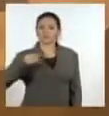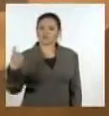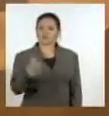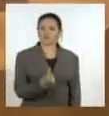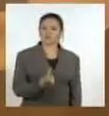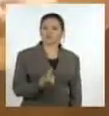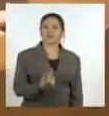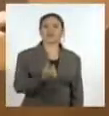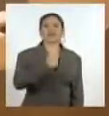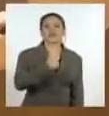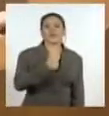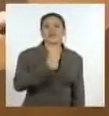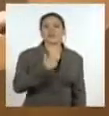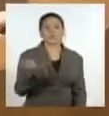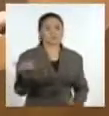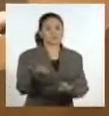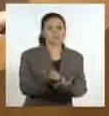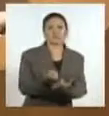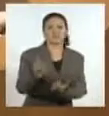é que foi eleito, não eu.